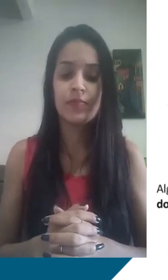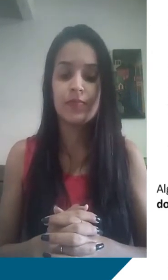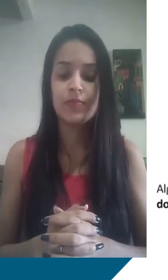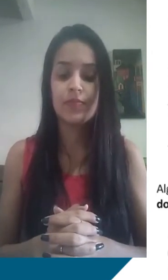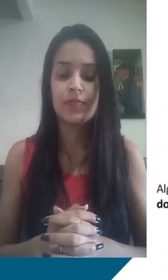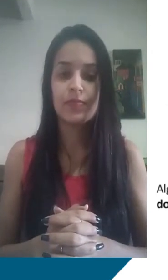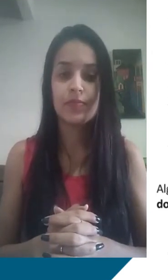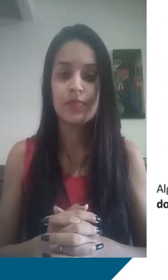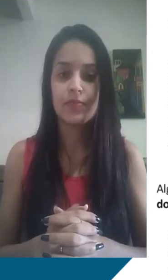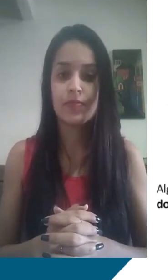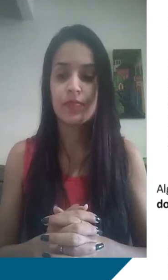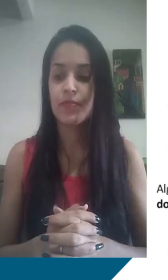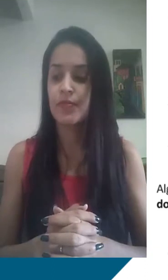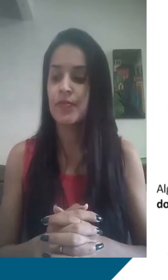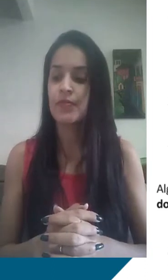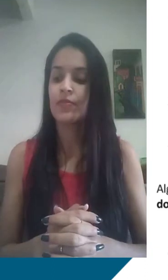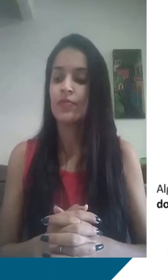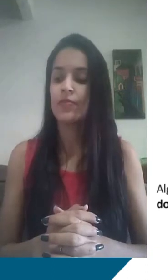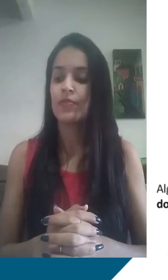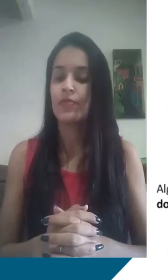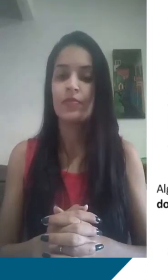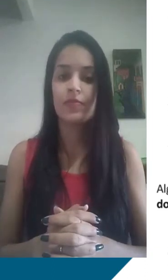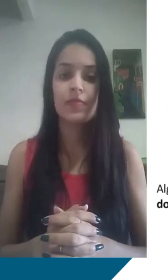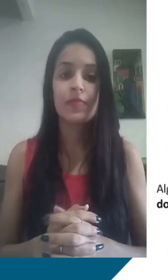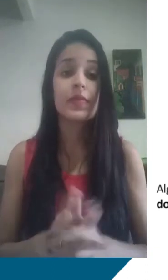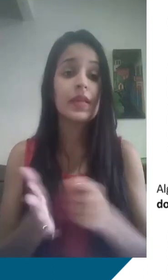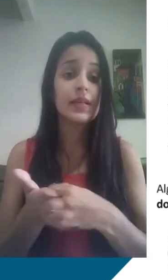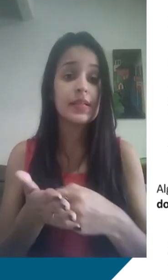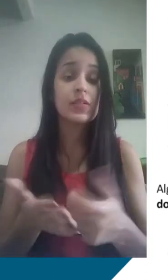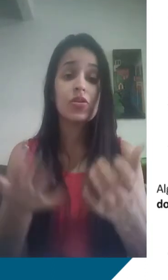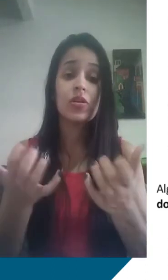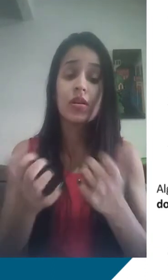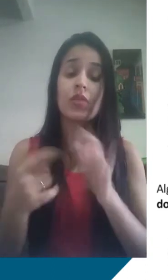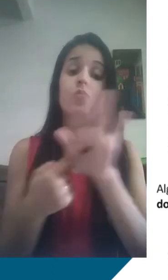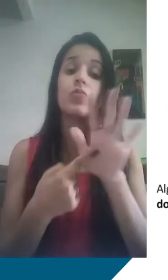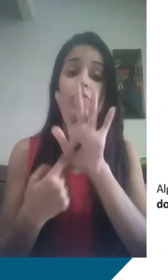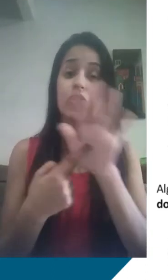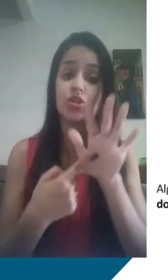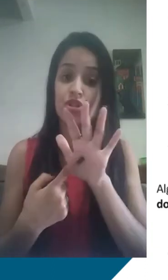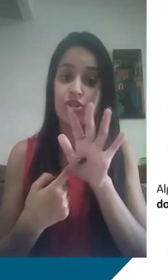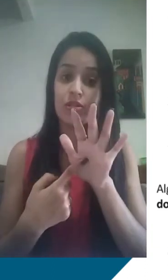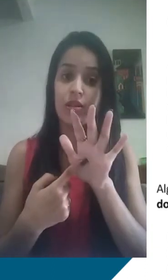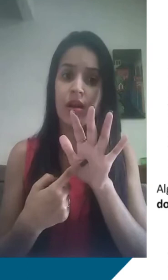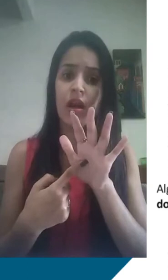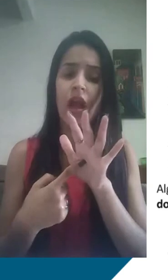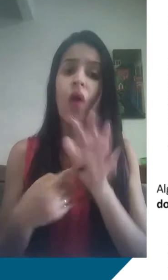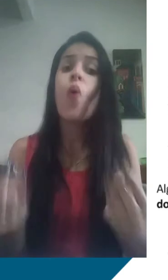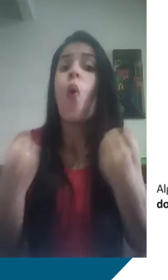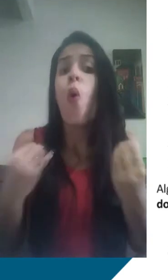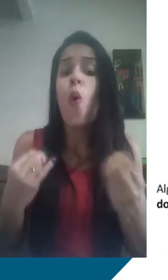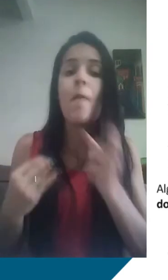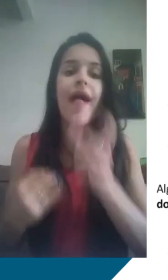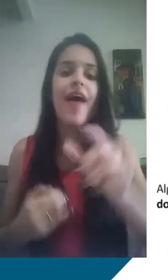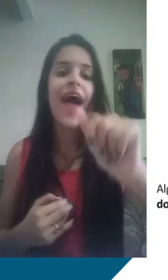sobre coesão textual. Na segunda parte do enunciado, a questão focaliza a função do vocábulo assim, em como